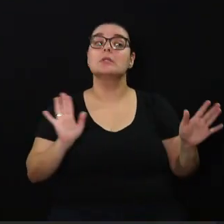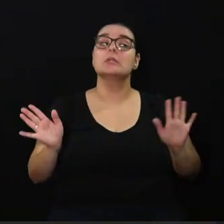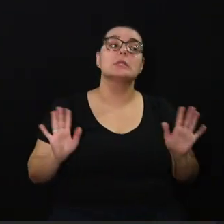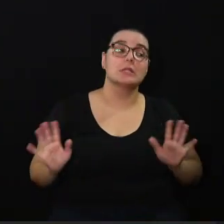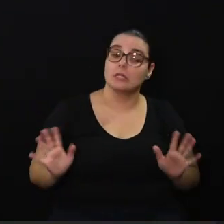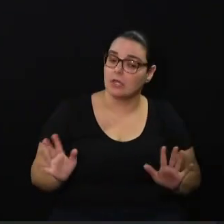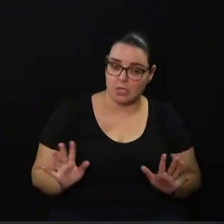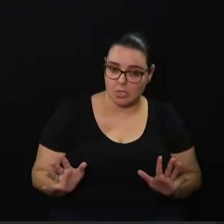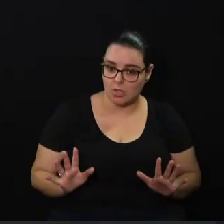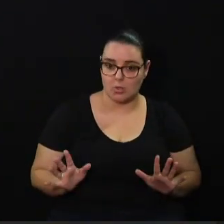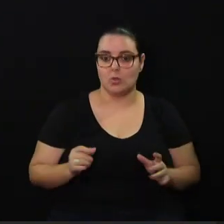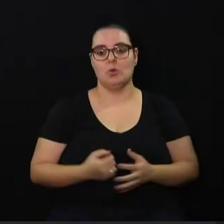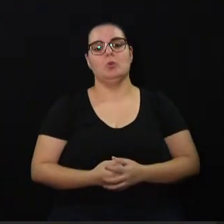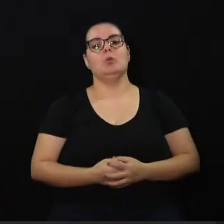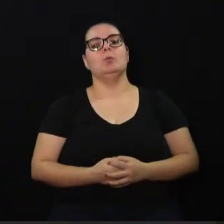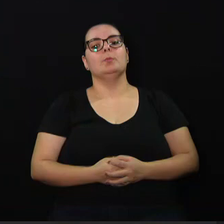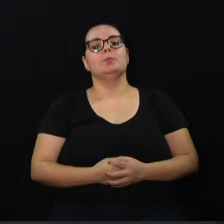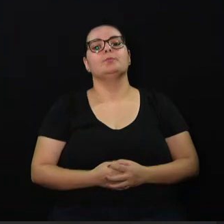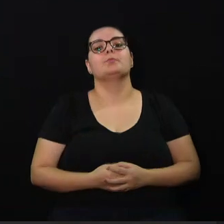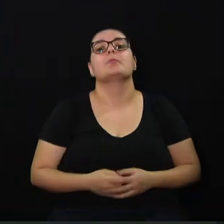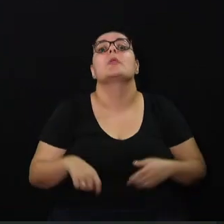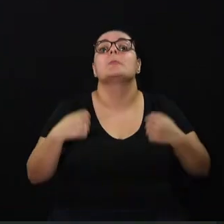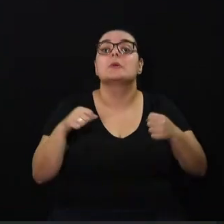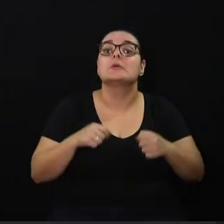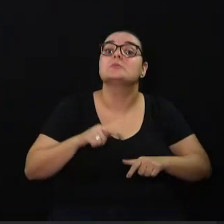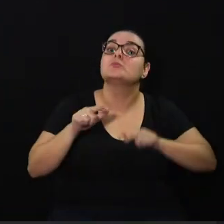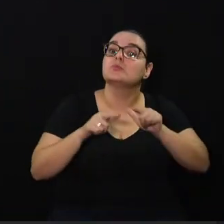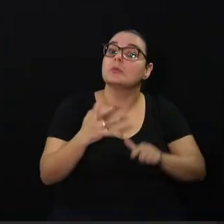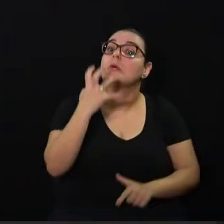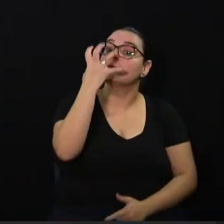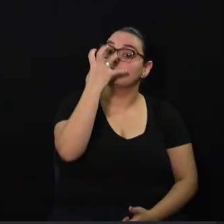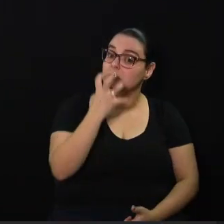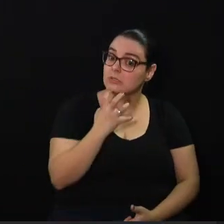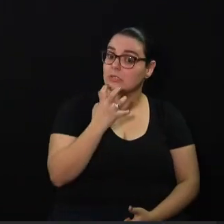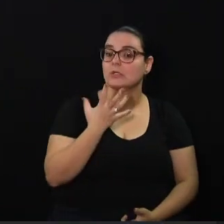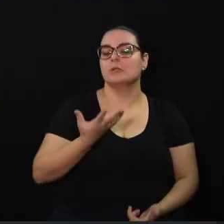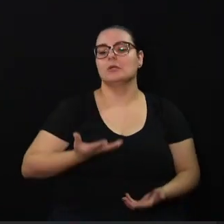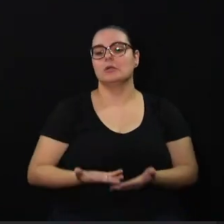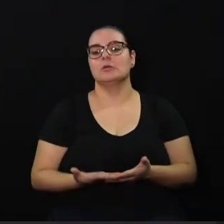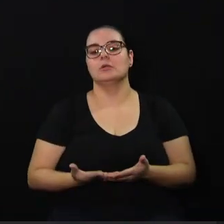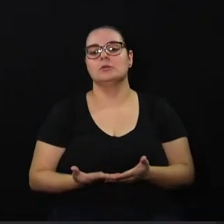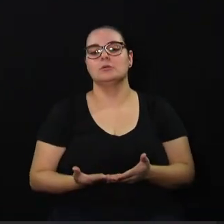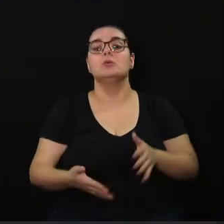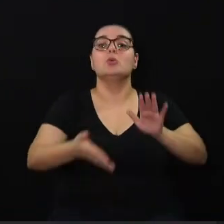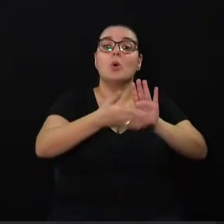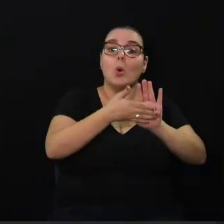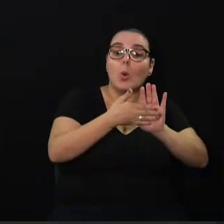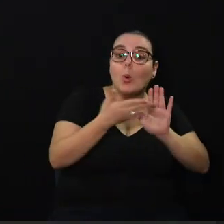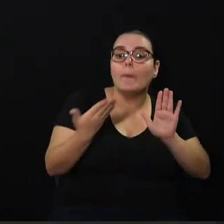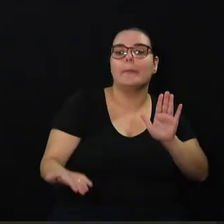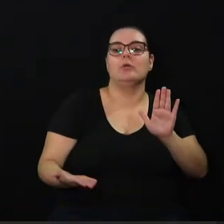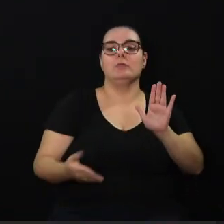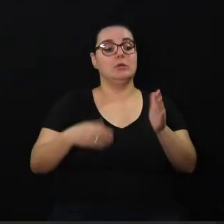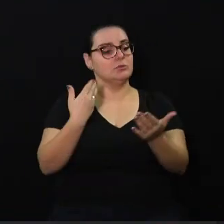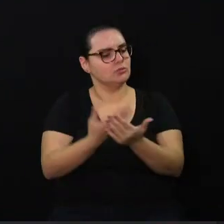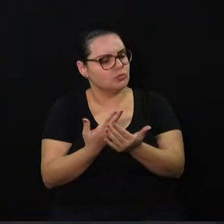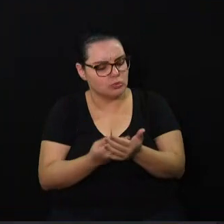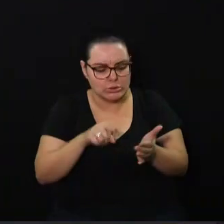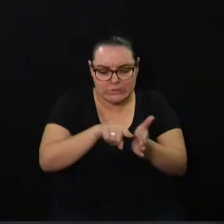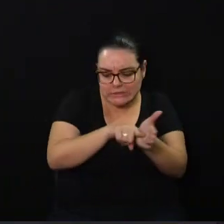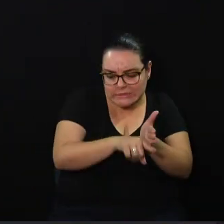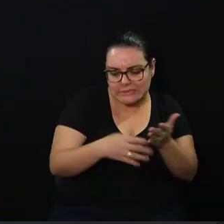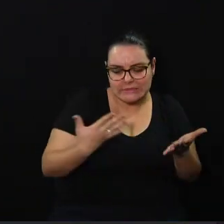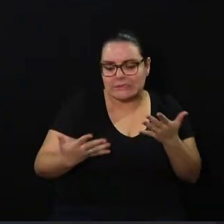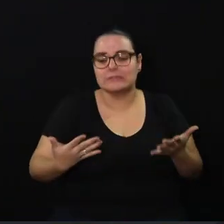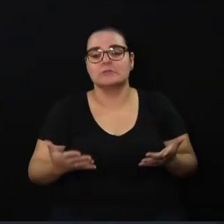acredita muito nisso né não trabalho sério e baseado em comprovações científicas em estudos que mostram